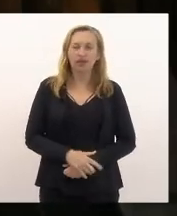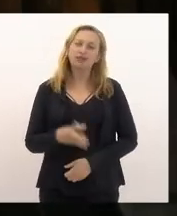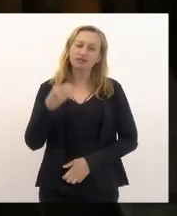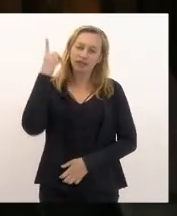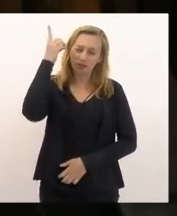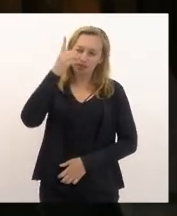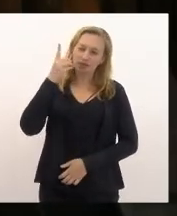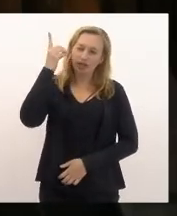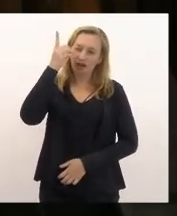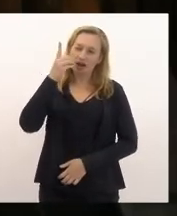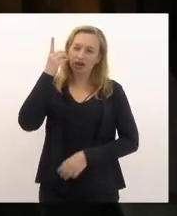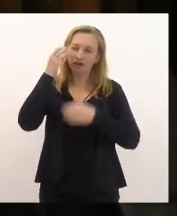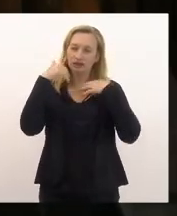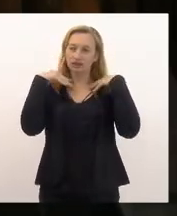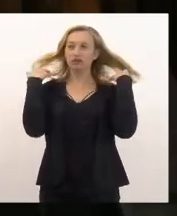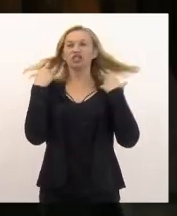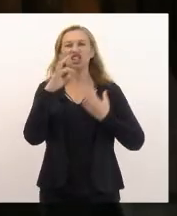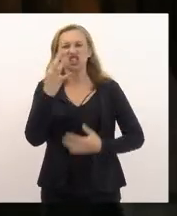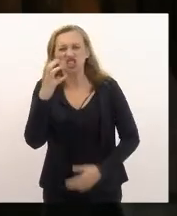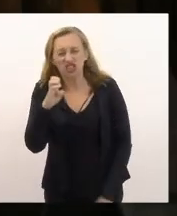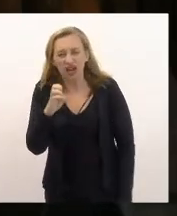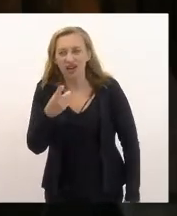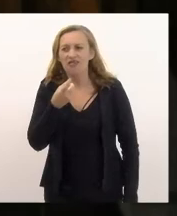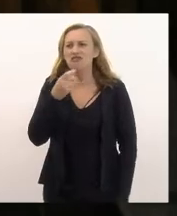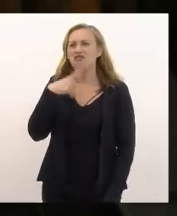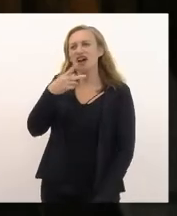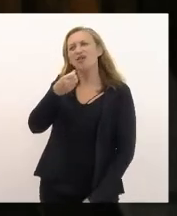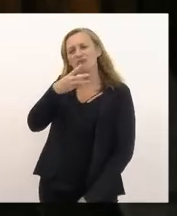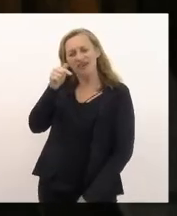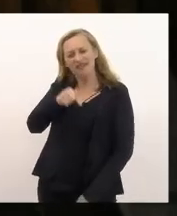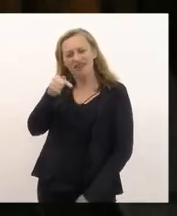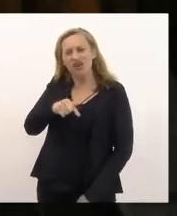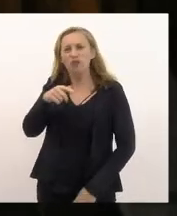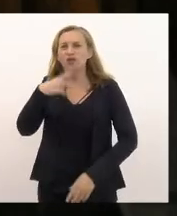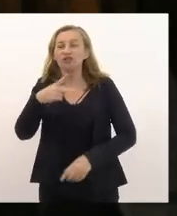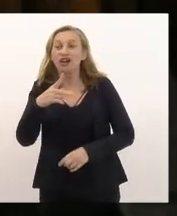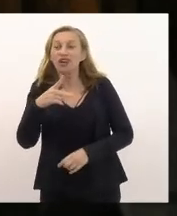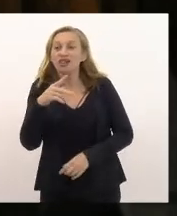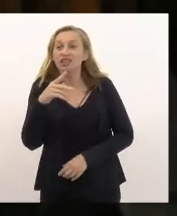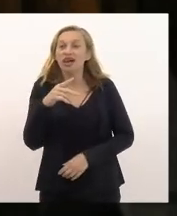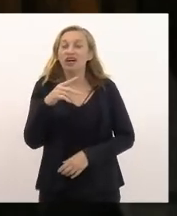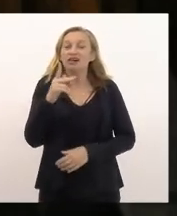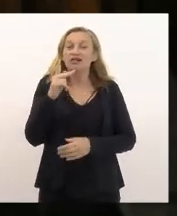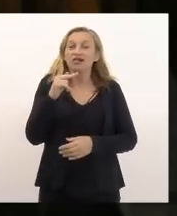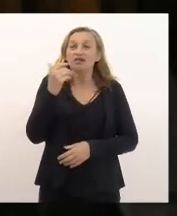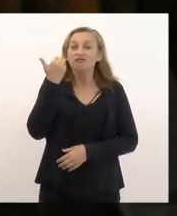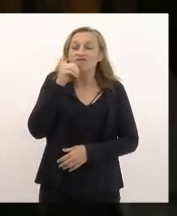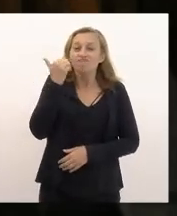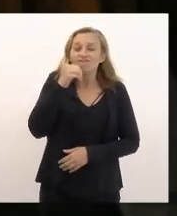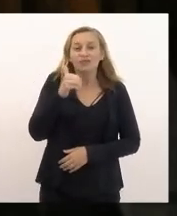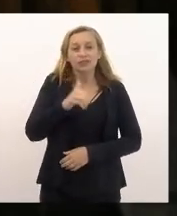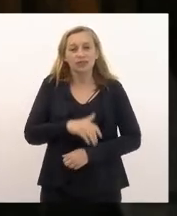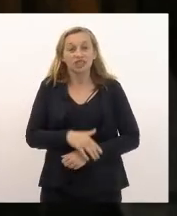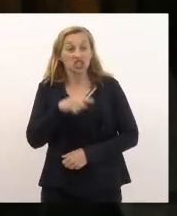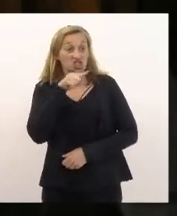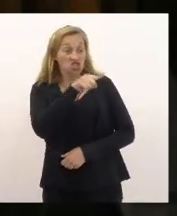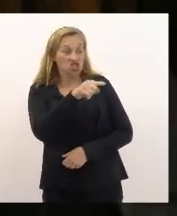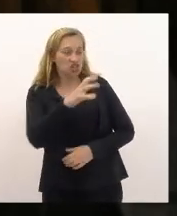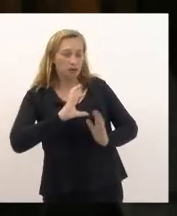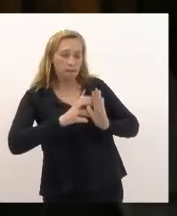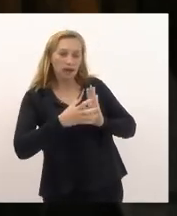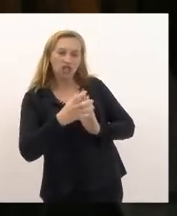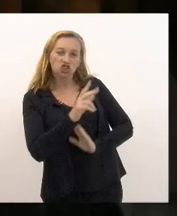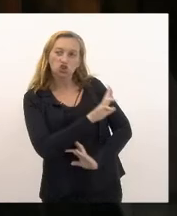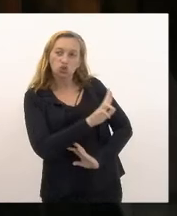deputado Charles Batista traz muito bem aqui o debate quando fala da hipocrisia que esse partido, eu dou